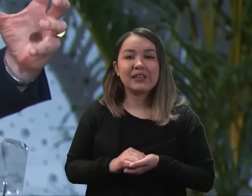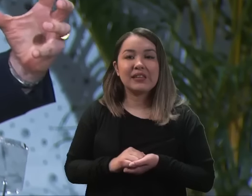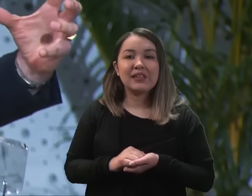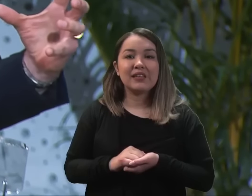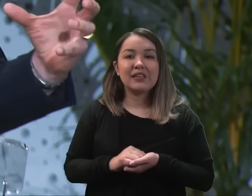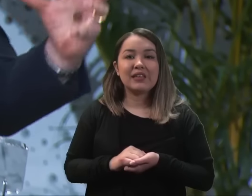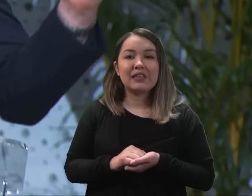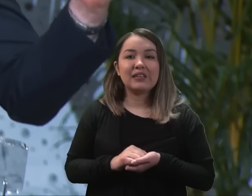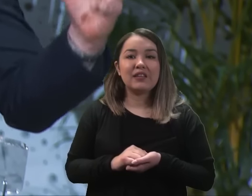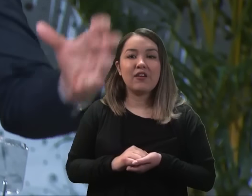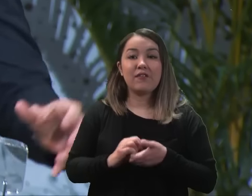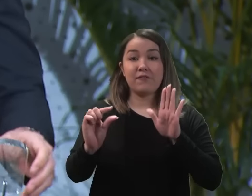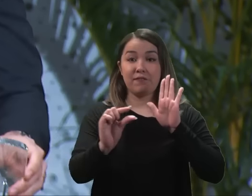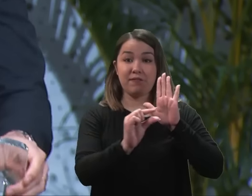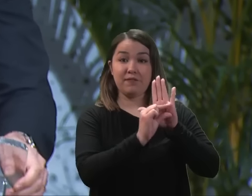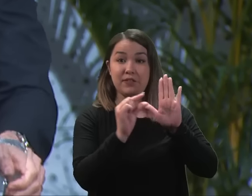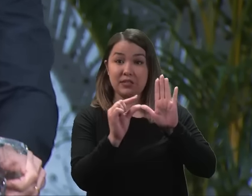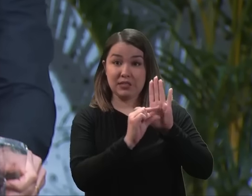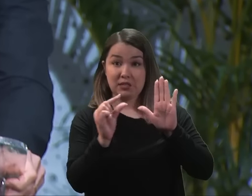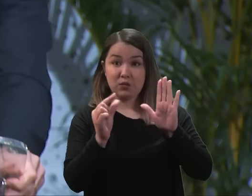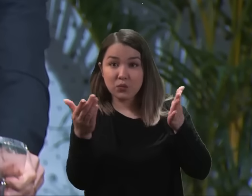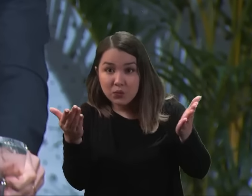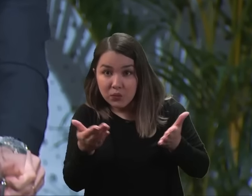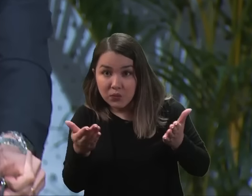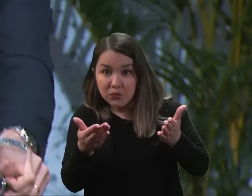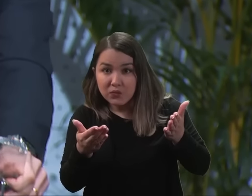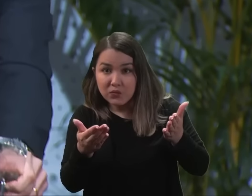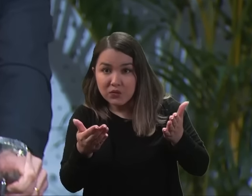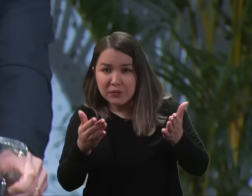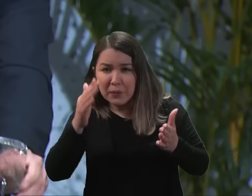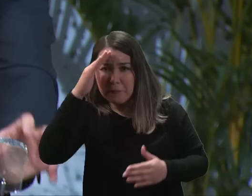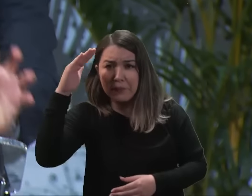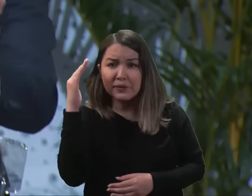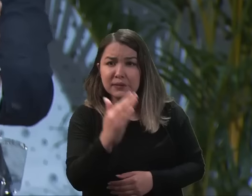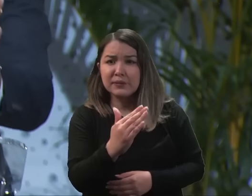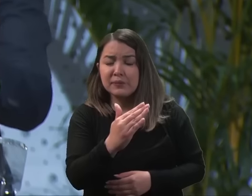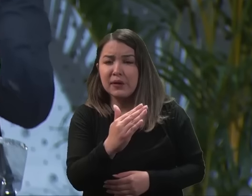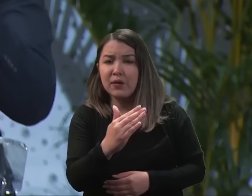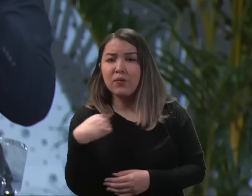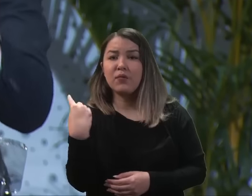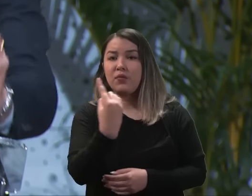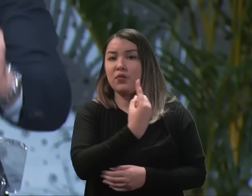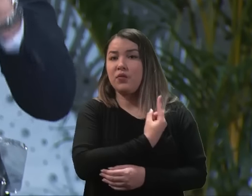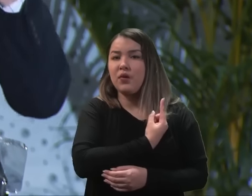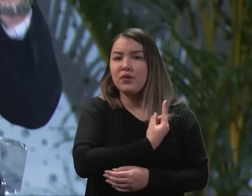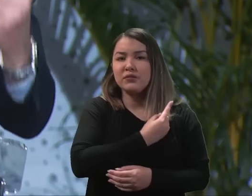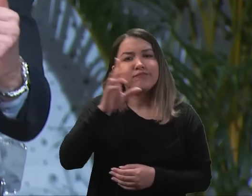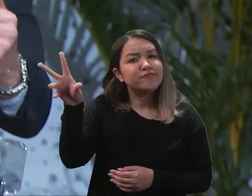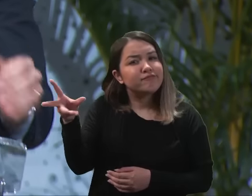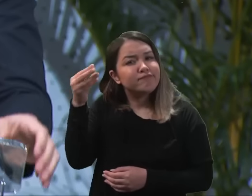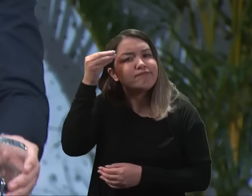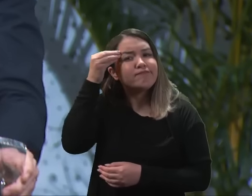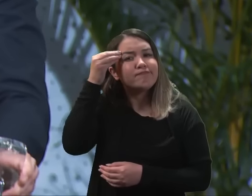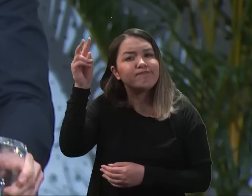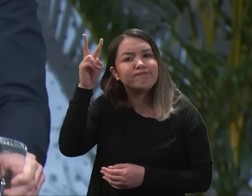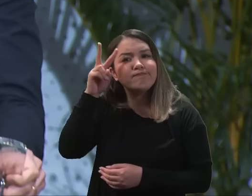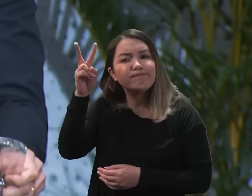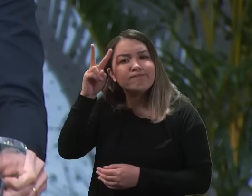O versículo central que Deus tem dado ao meu coração, para nós recapitularmos e revermos